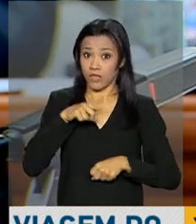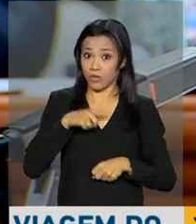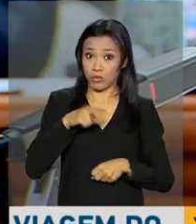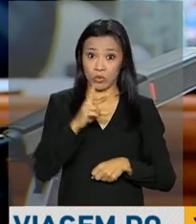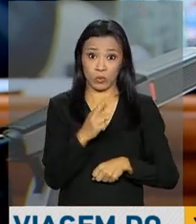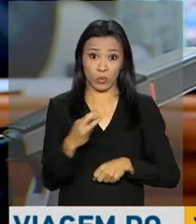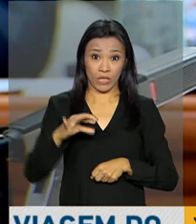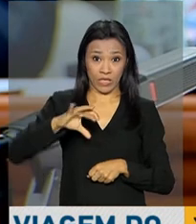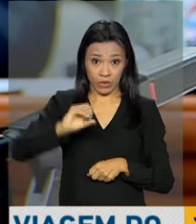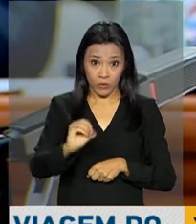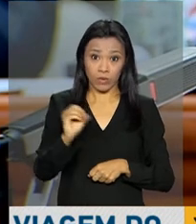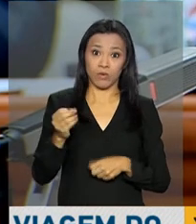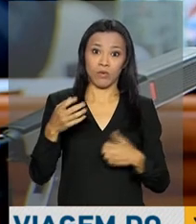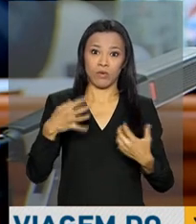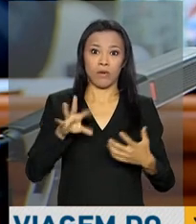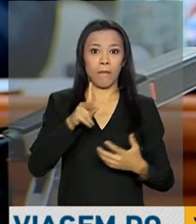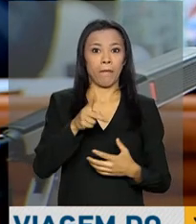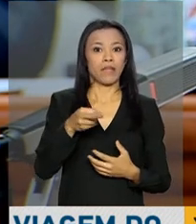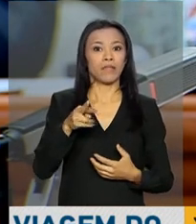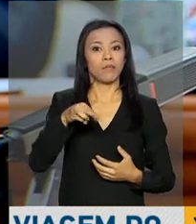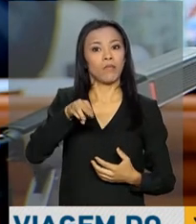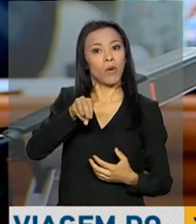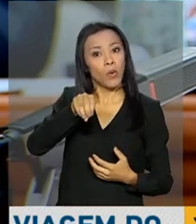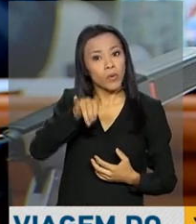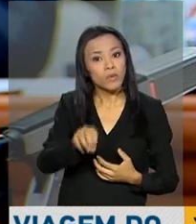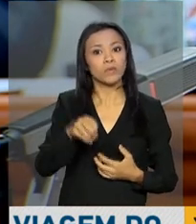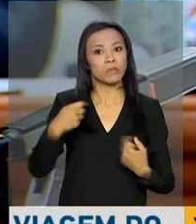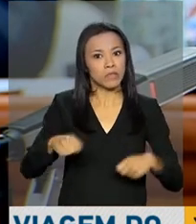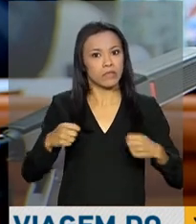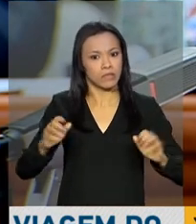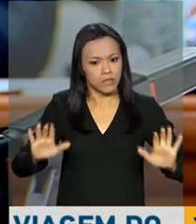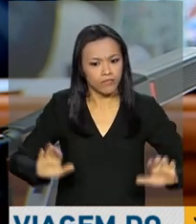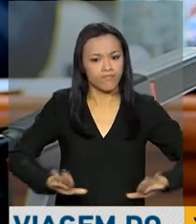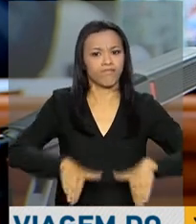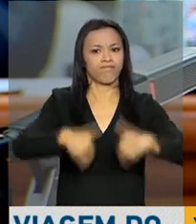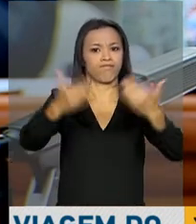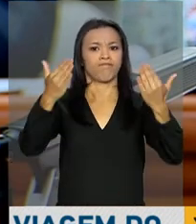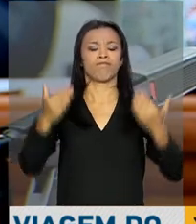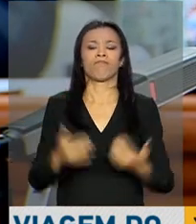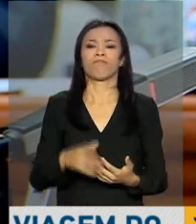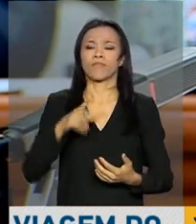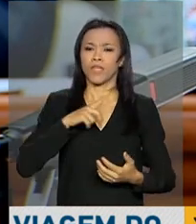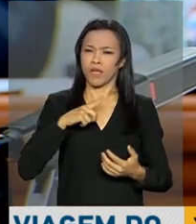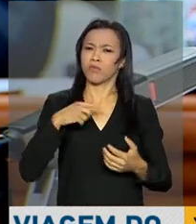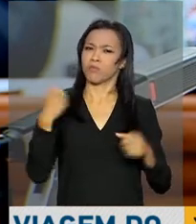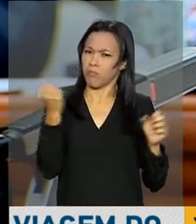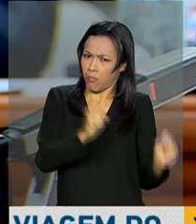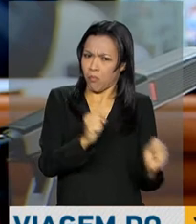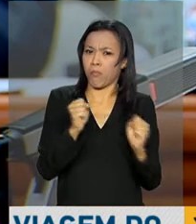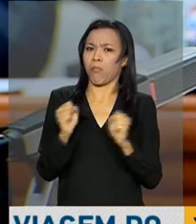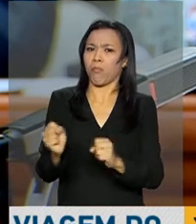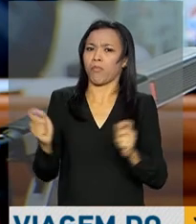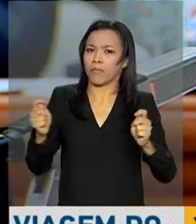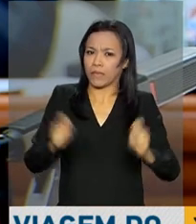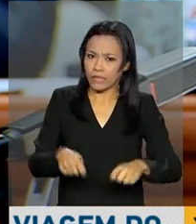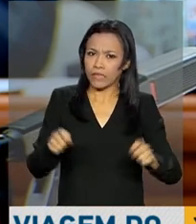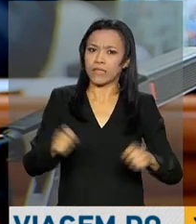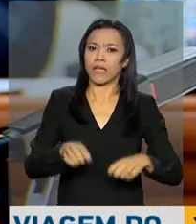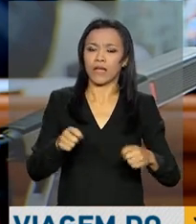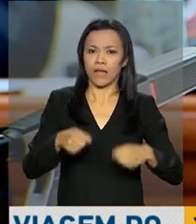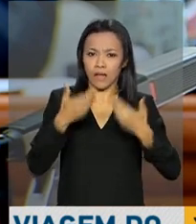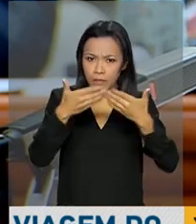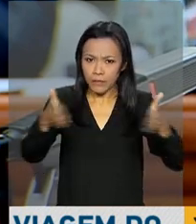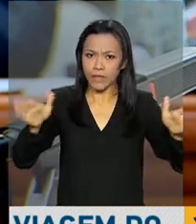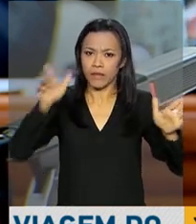de realizações que deve ser cultivado. Temos grande potencial para ampliá-lo